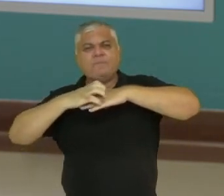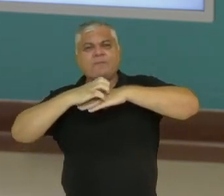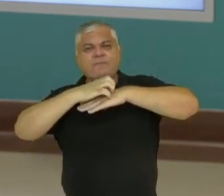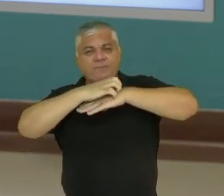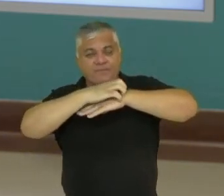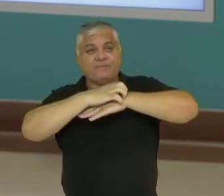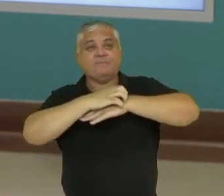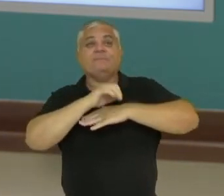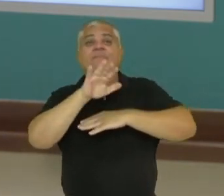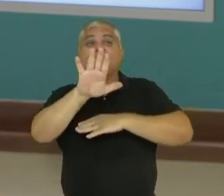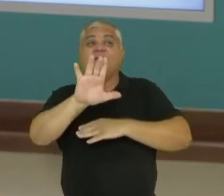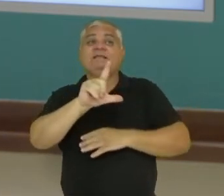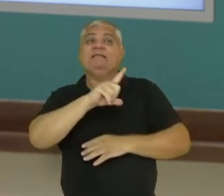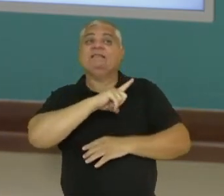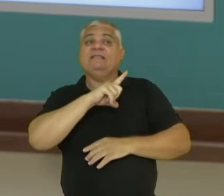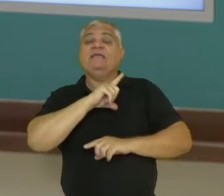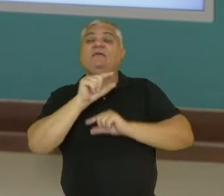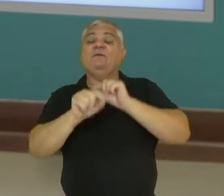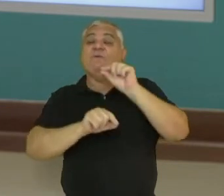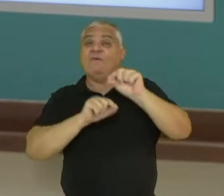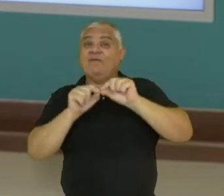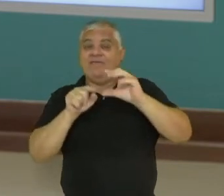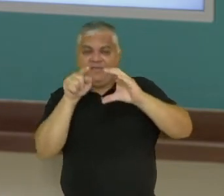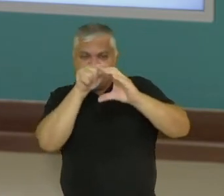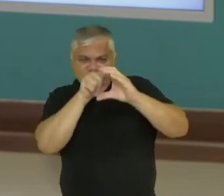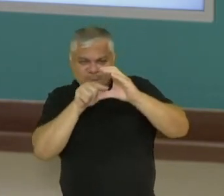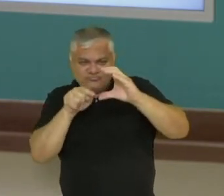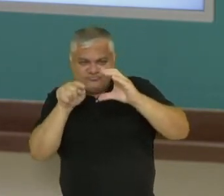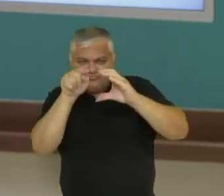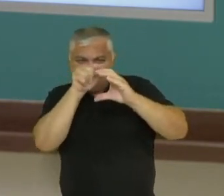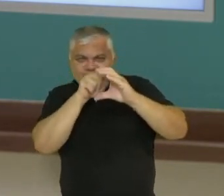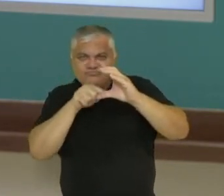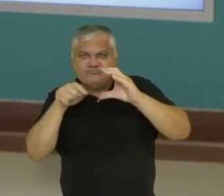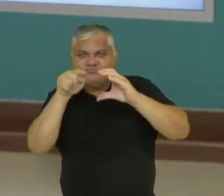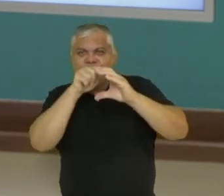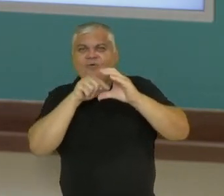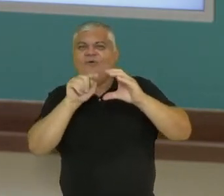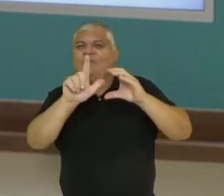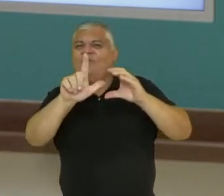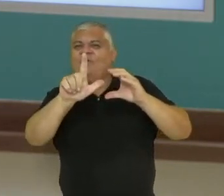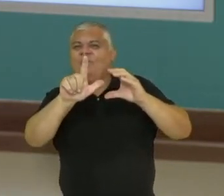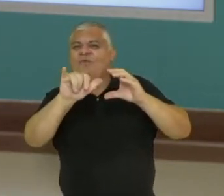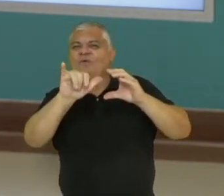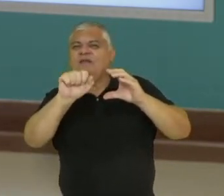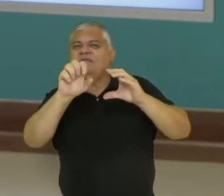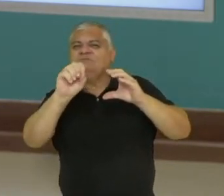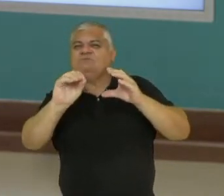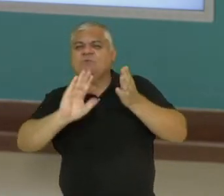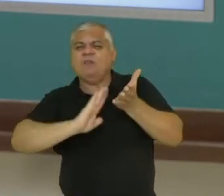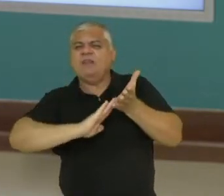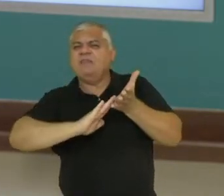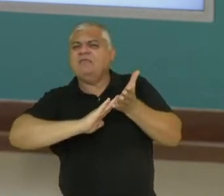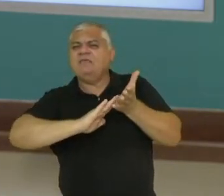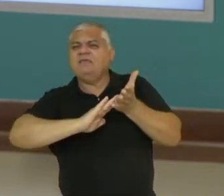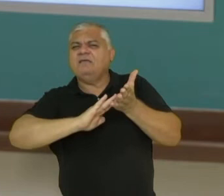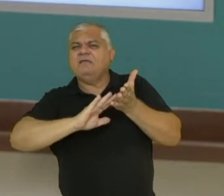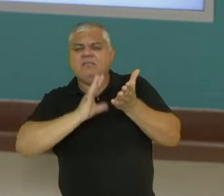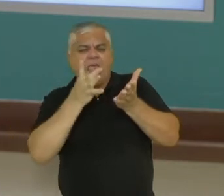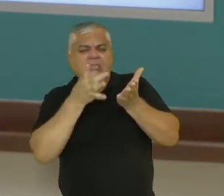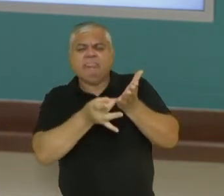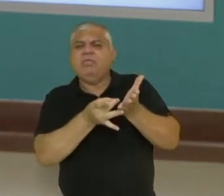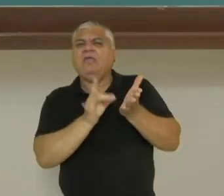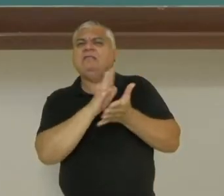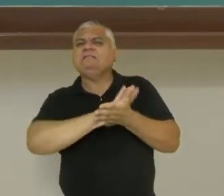Mas nós temos o retículo endoplasmático que nós chamamos liso. Liso por quê? Porque não tem nada aderido ali.